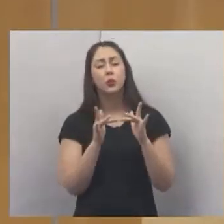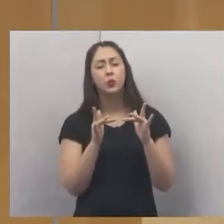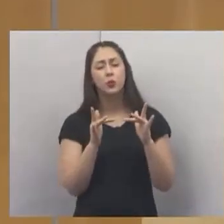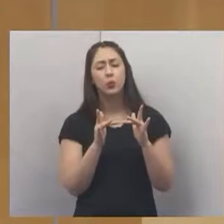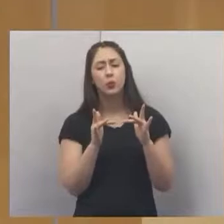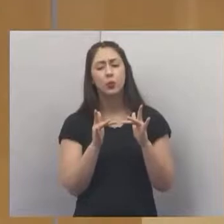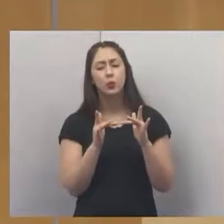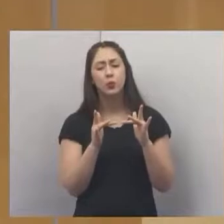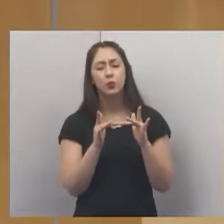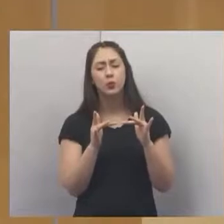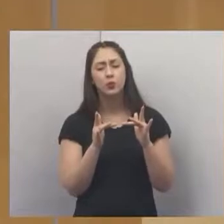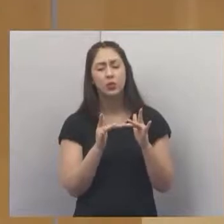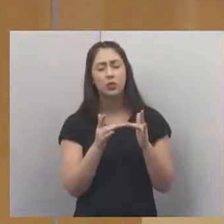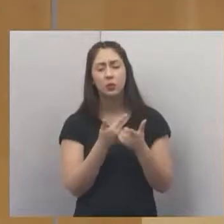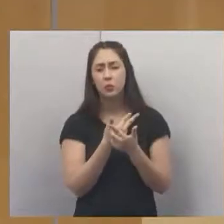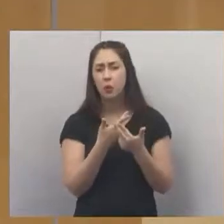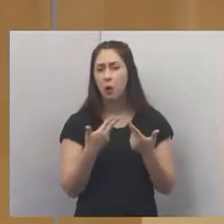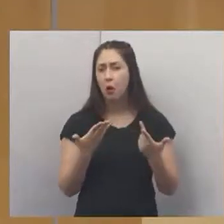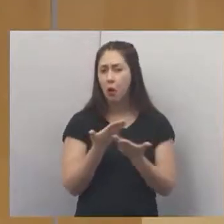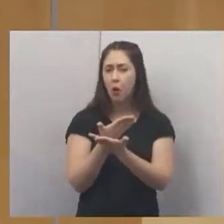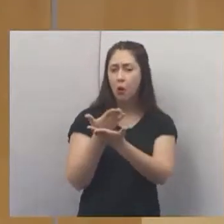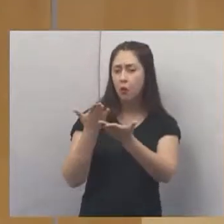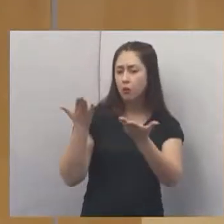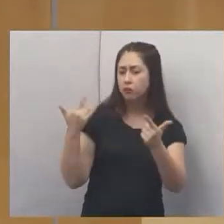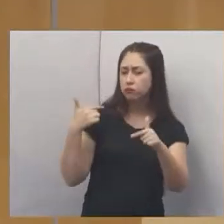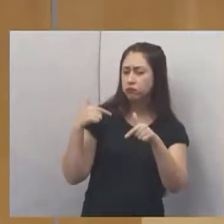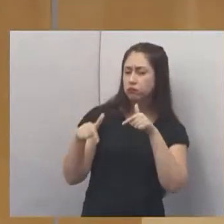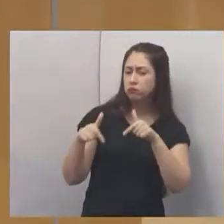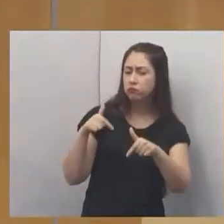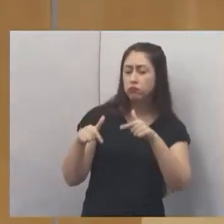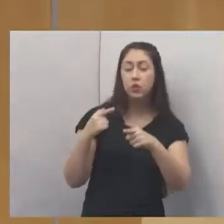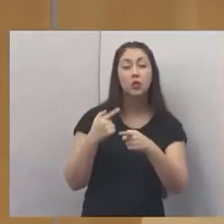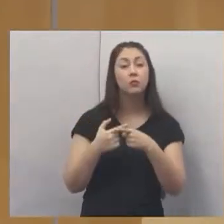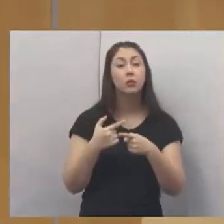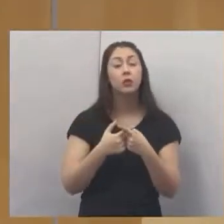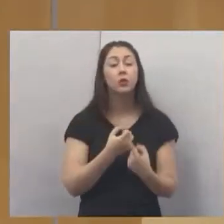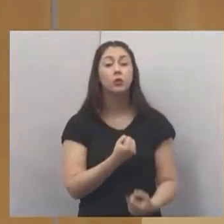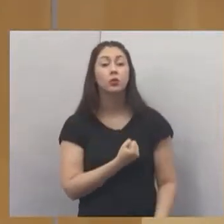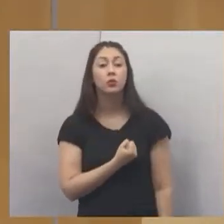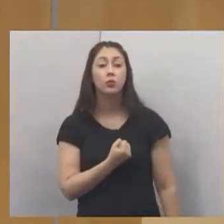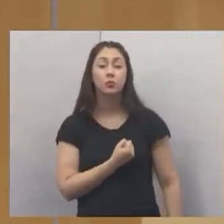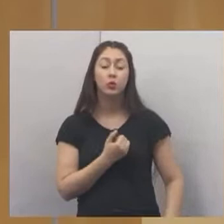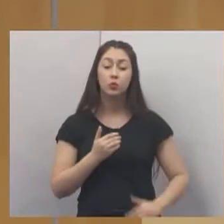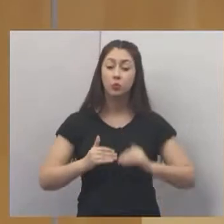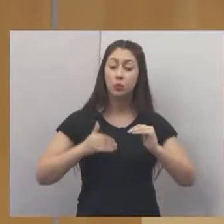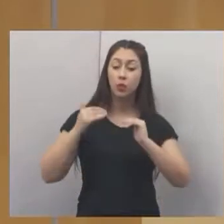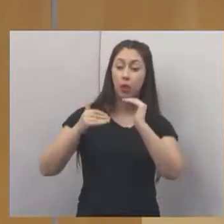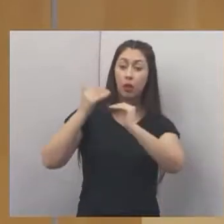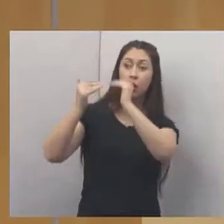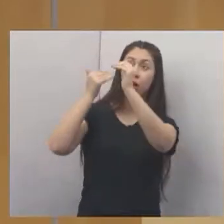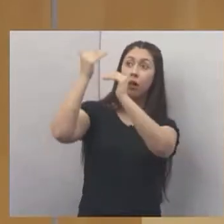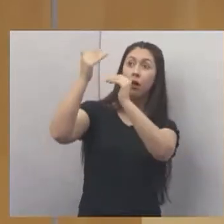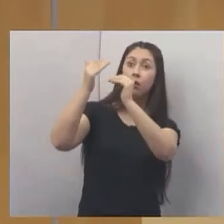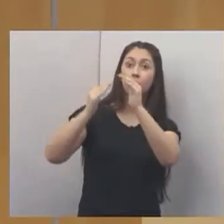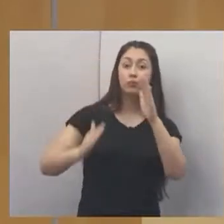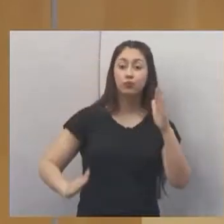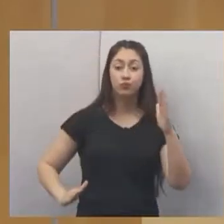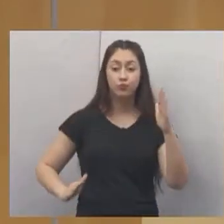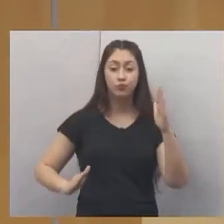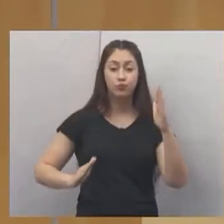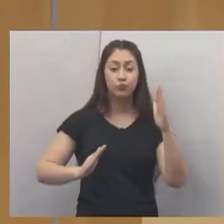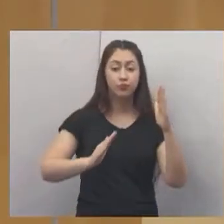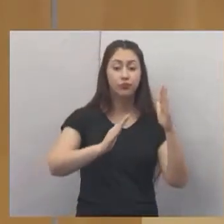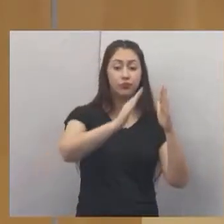direta com aquilo que vocês fazem, porque esse número foi exponencial. E eu quero